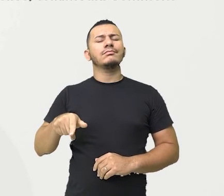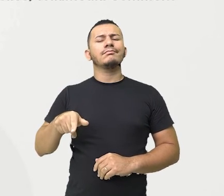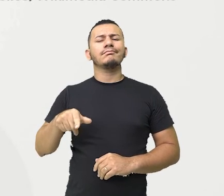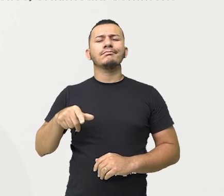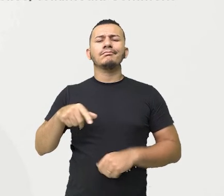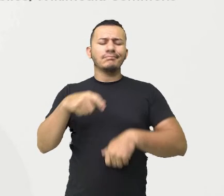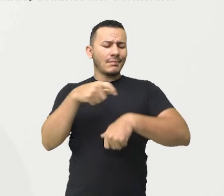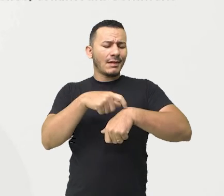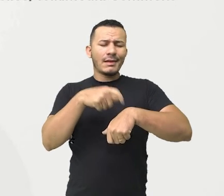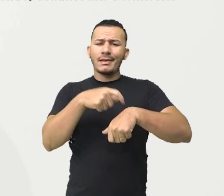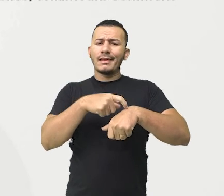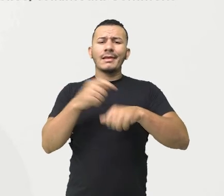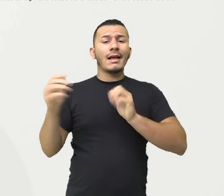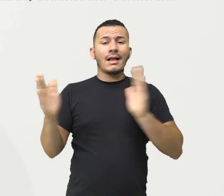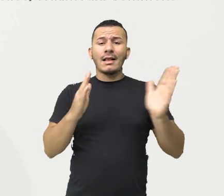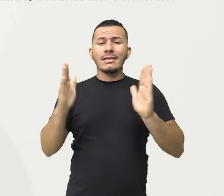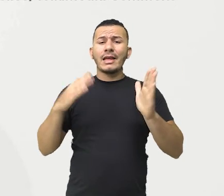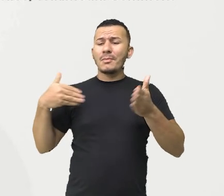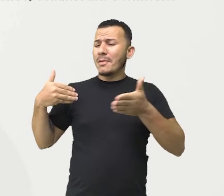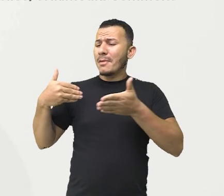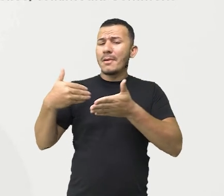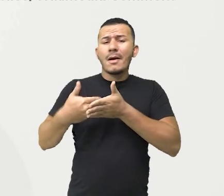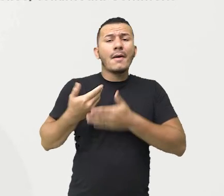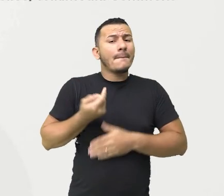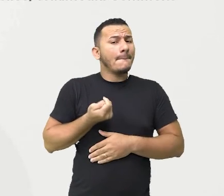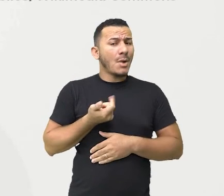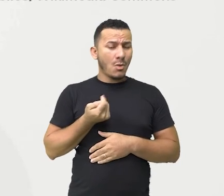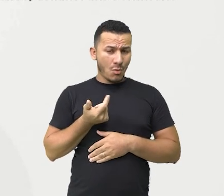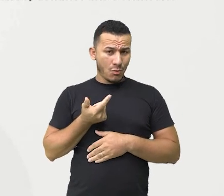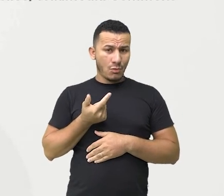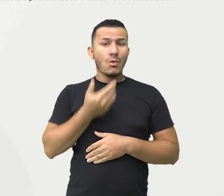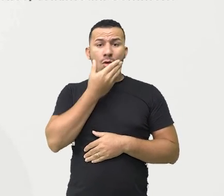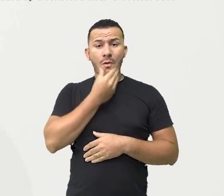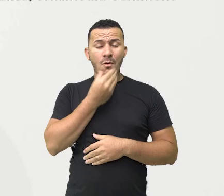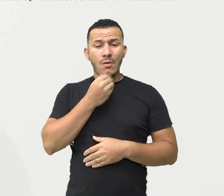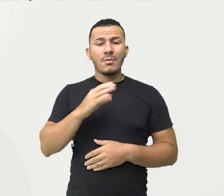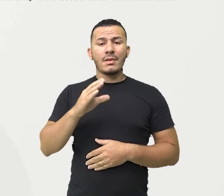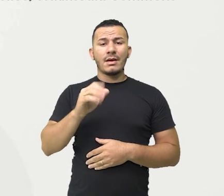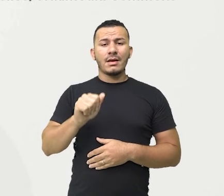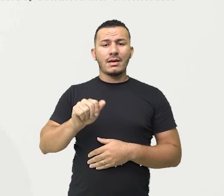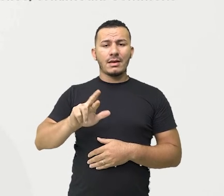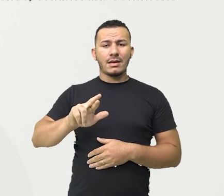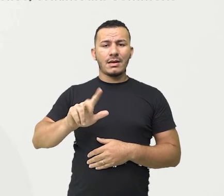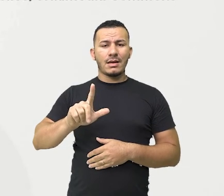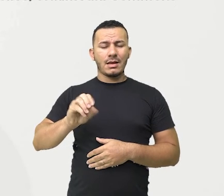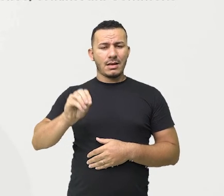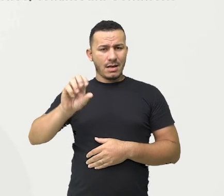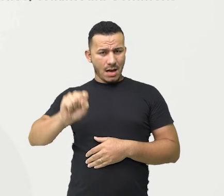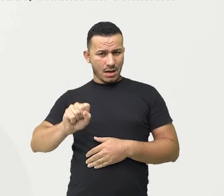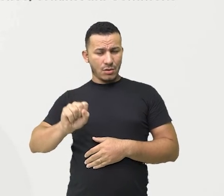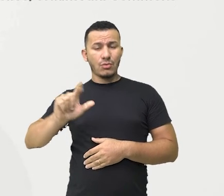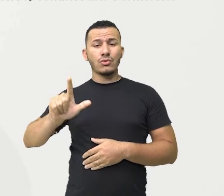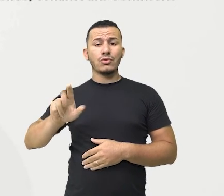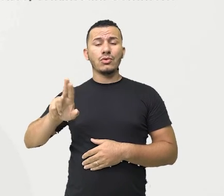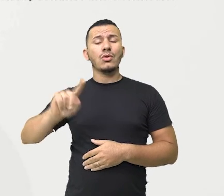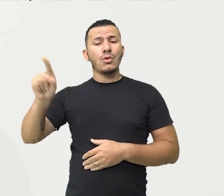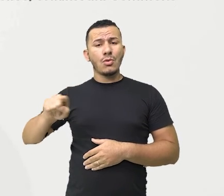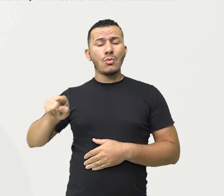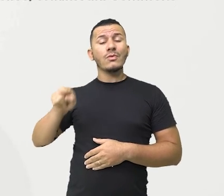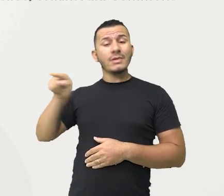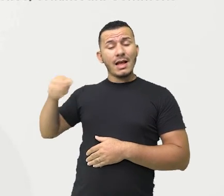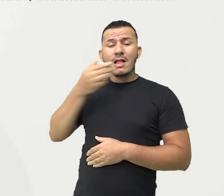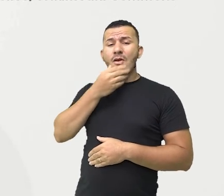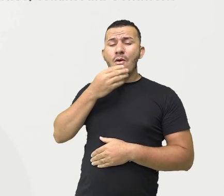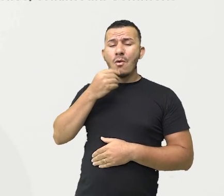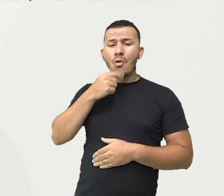tempo. Entre muitos presidentes que tivemos, Carlos Luz, que eu nem sei quem é, não conheço, foi o que